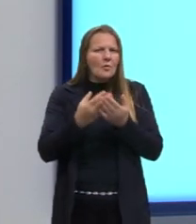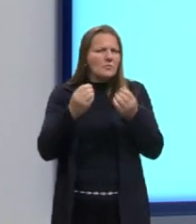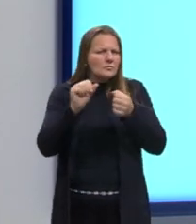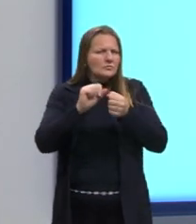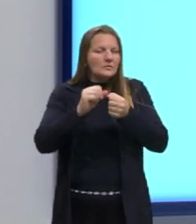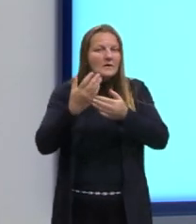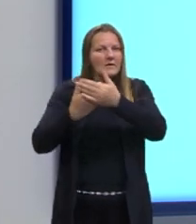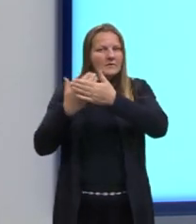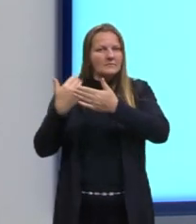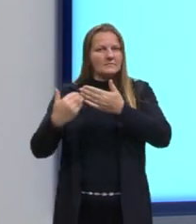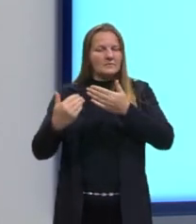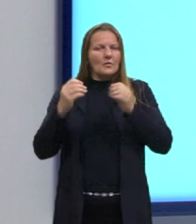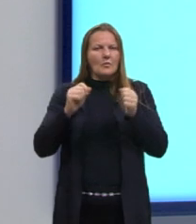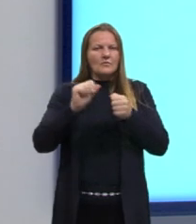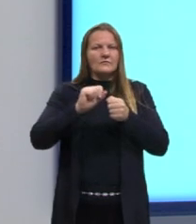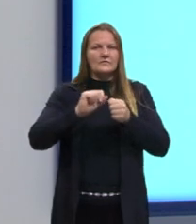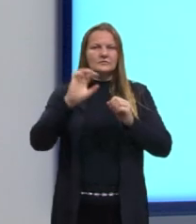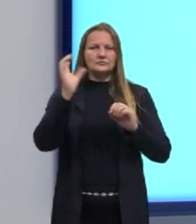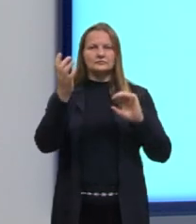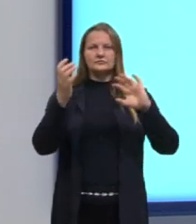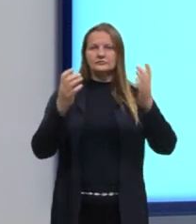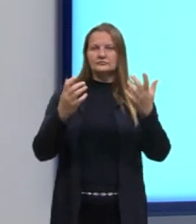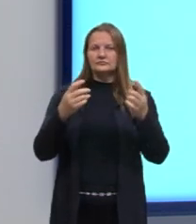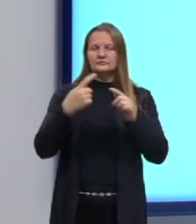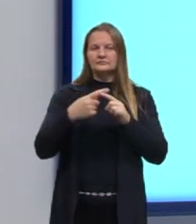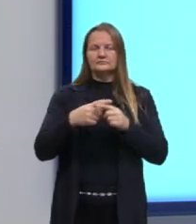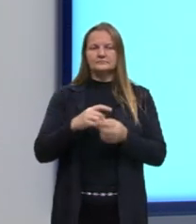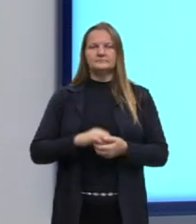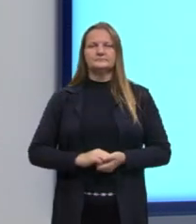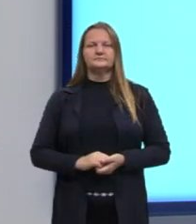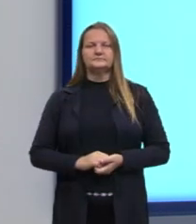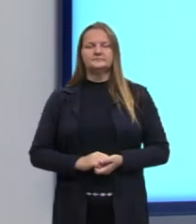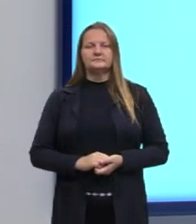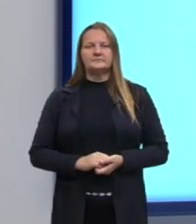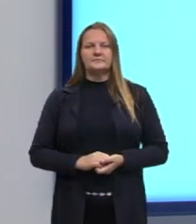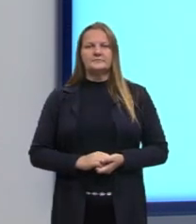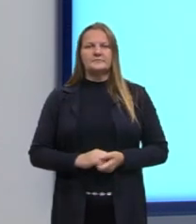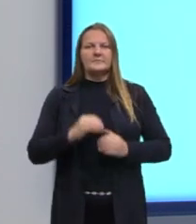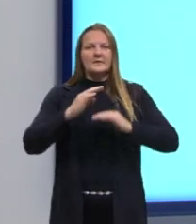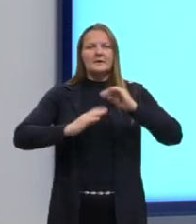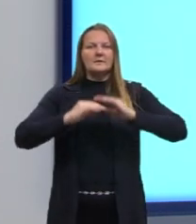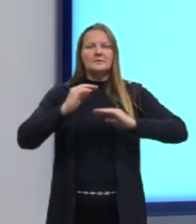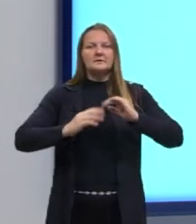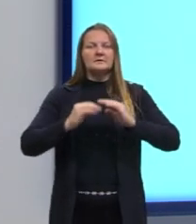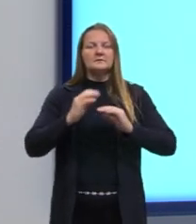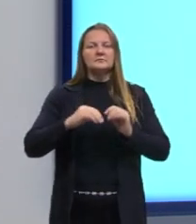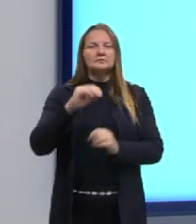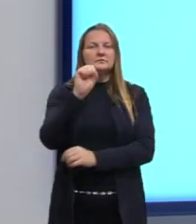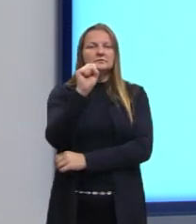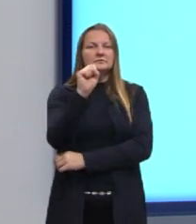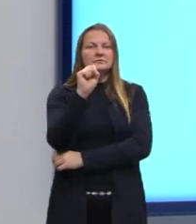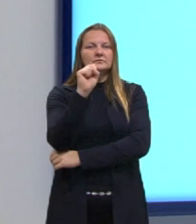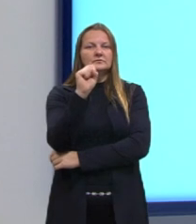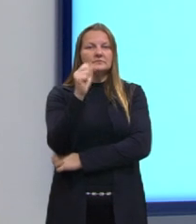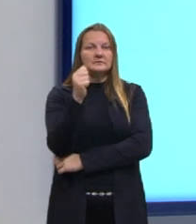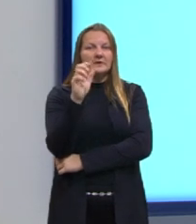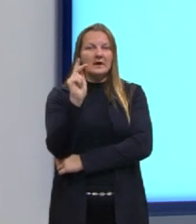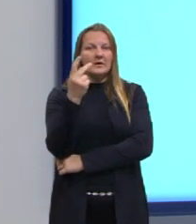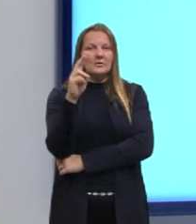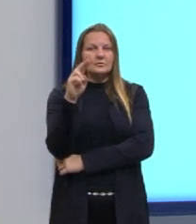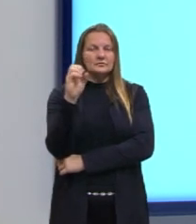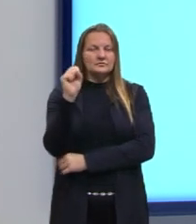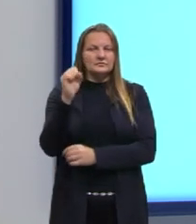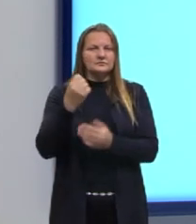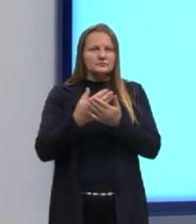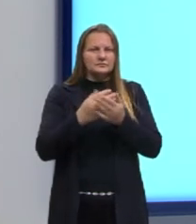determinante como que nós podemos resolver o determinante aplicando a regrinha de sarro que nós estudamos e